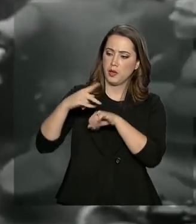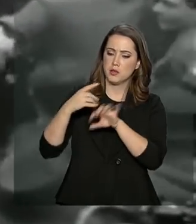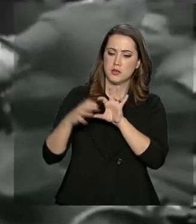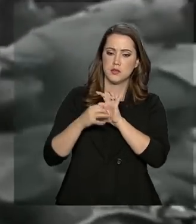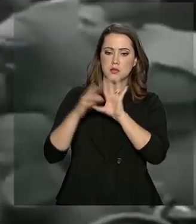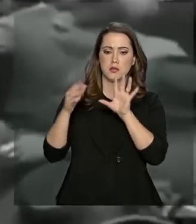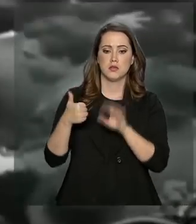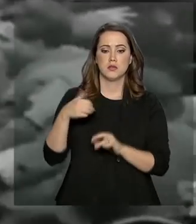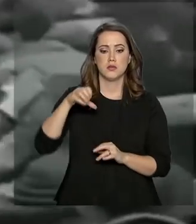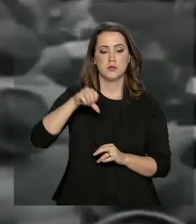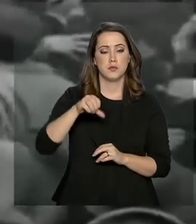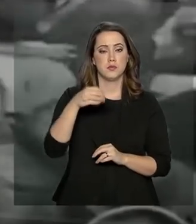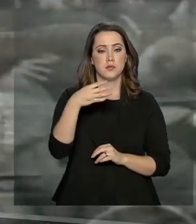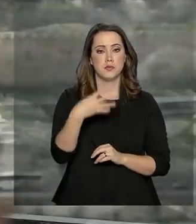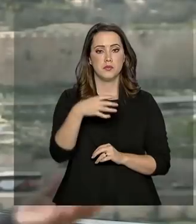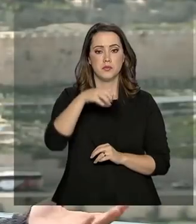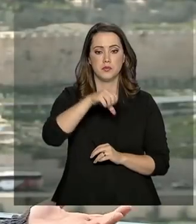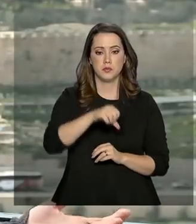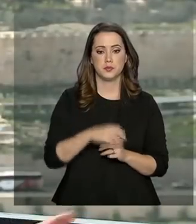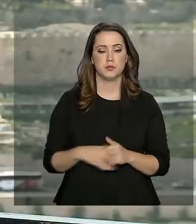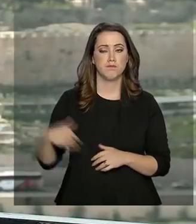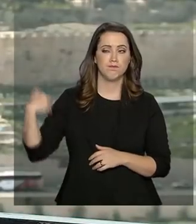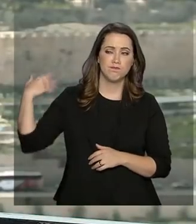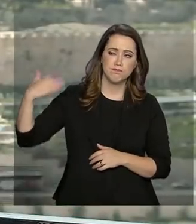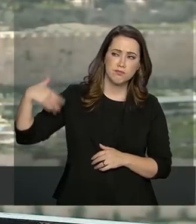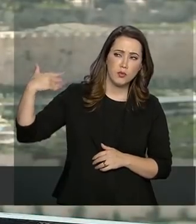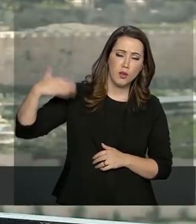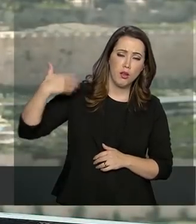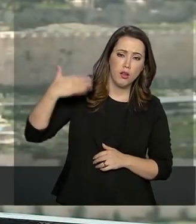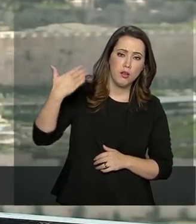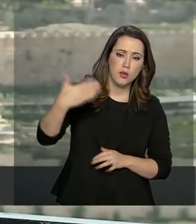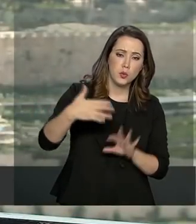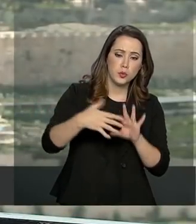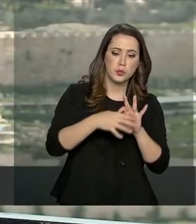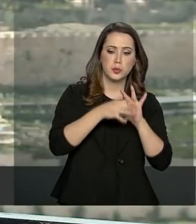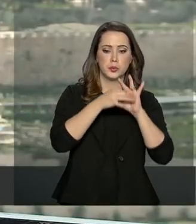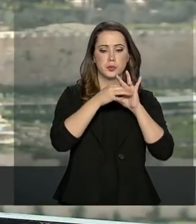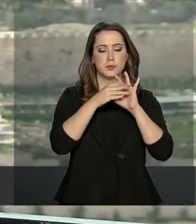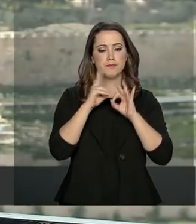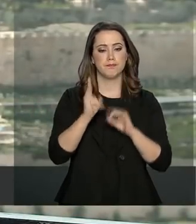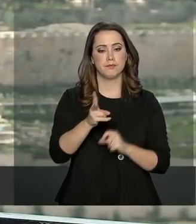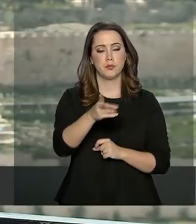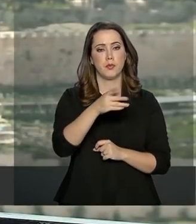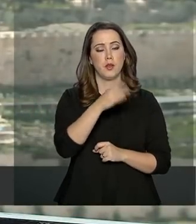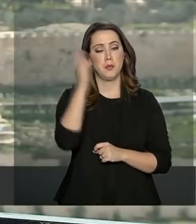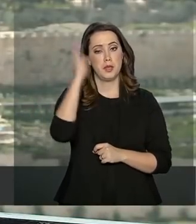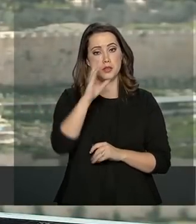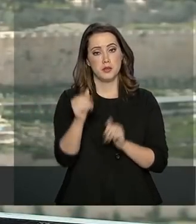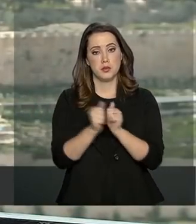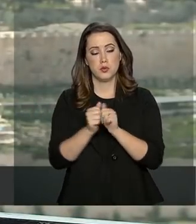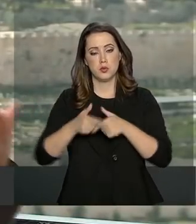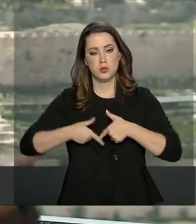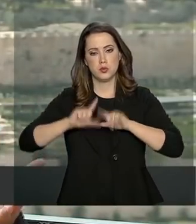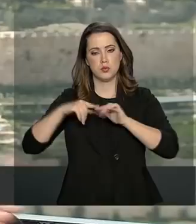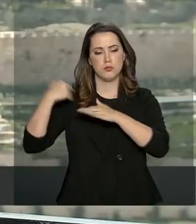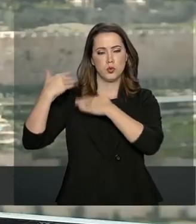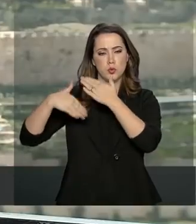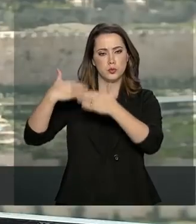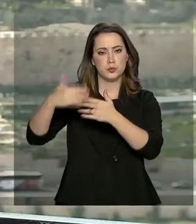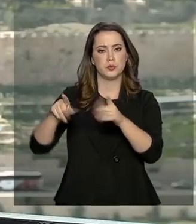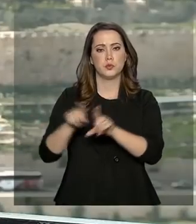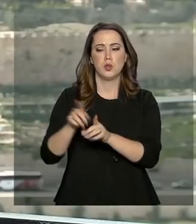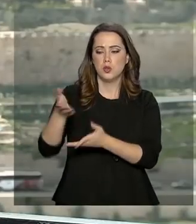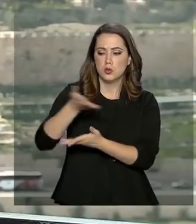em 1949. De lá para cá, essa relação se estreitou. Brasil e Israel compartilham uma longa história